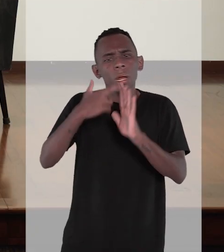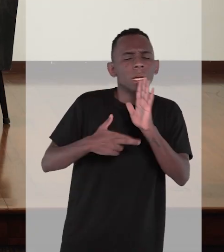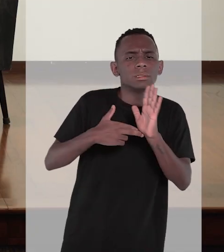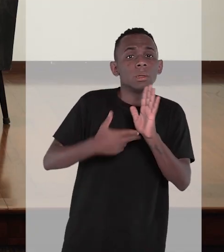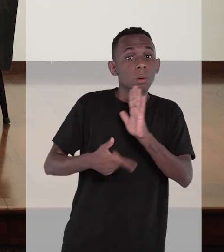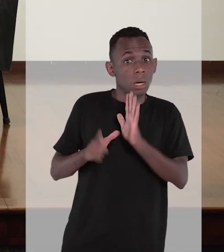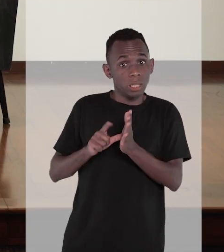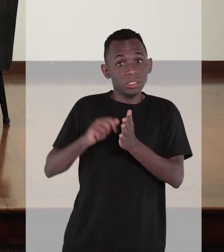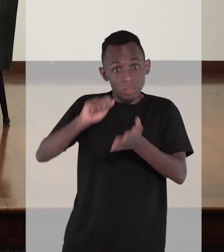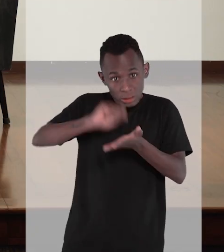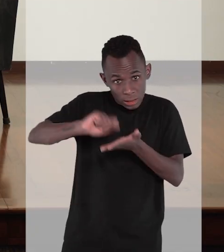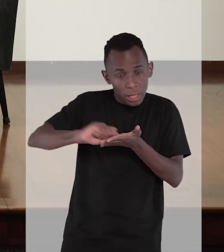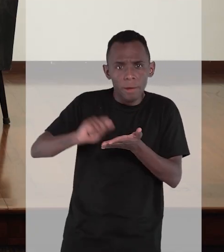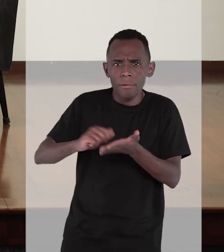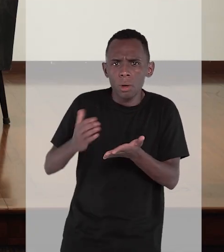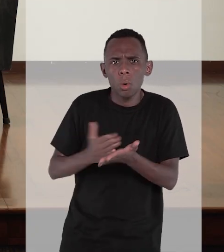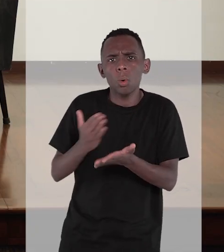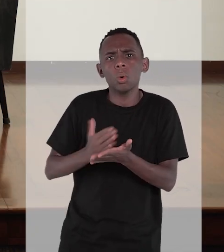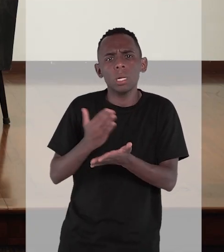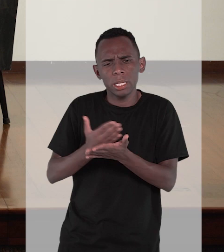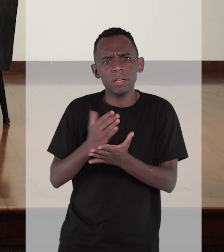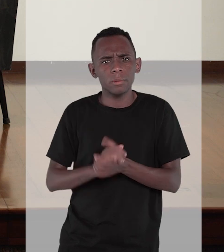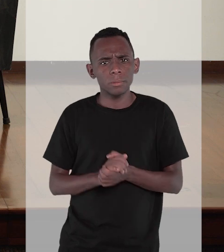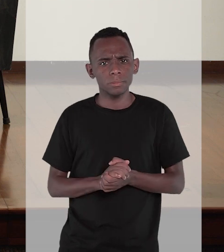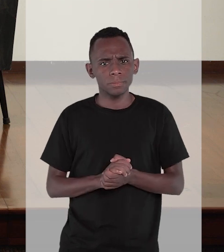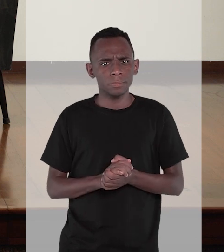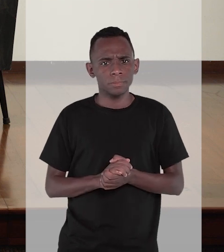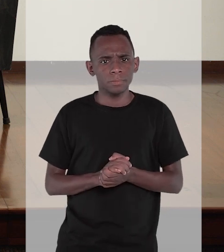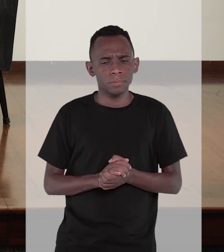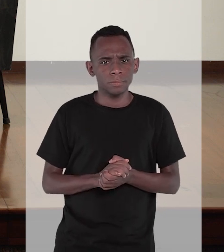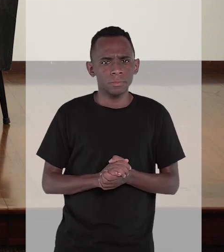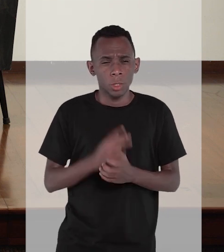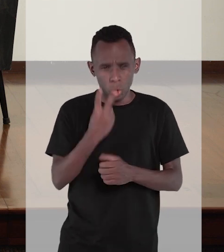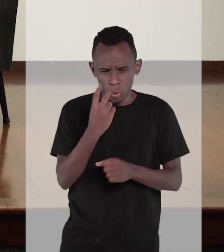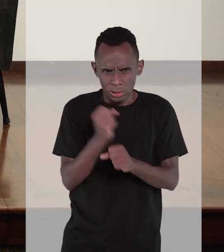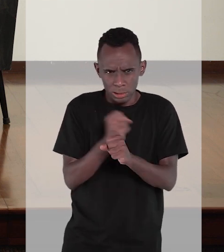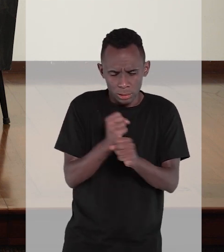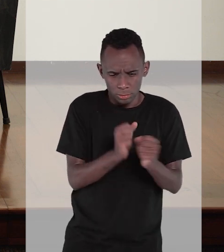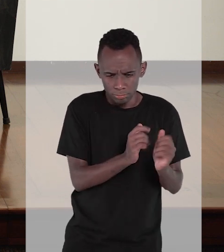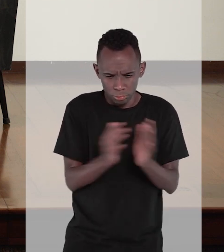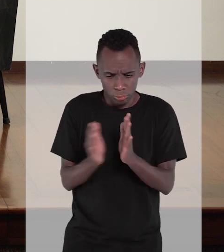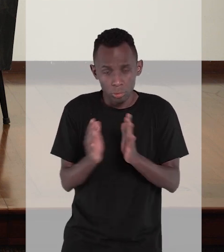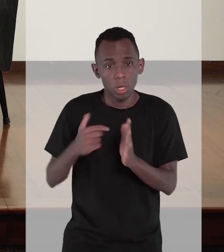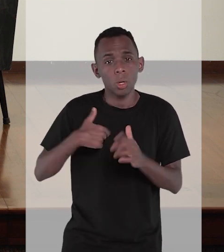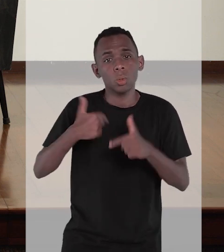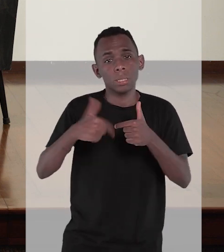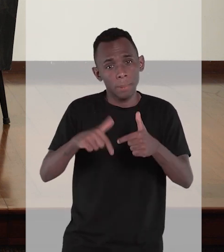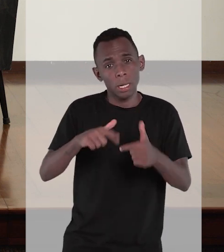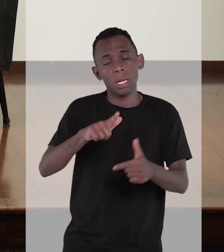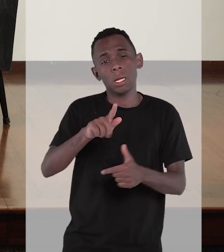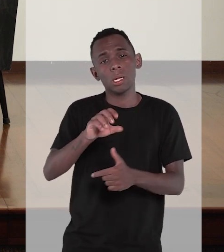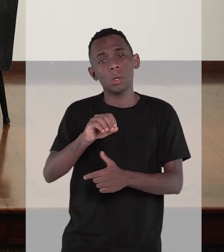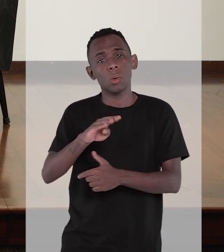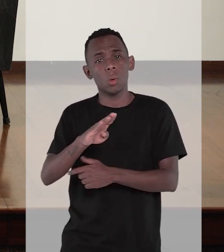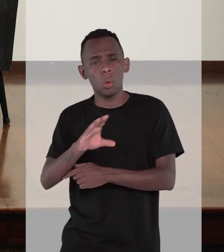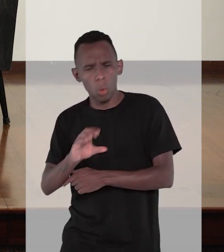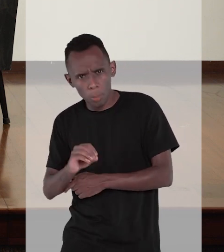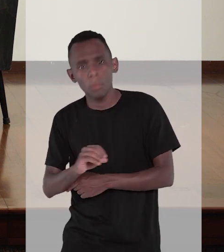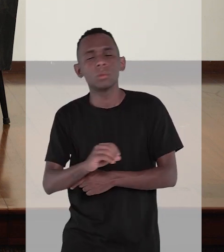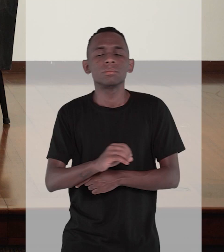fazer o livro, né? Quanto tempo Sim. Você escreveu para o Globo, não foi? Durante 2 anos eu fui colunista do